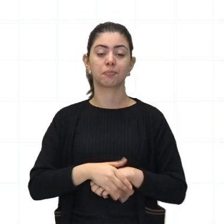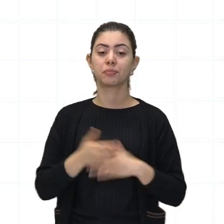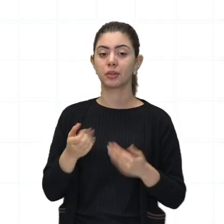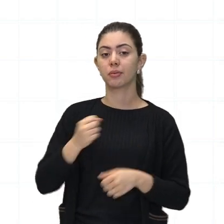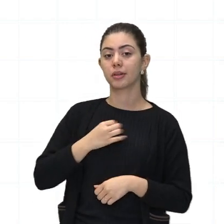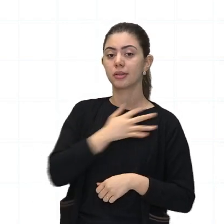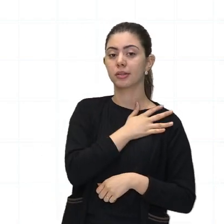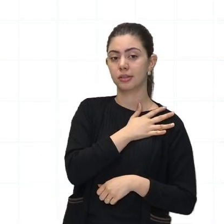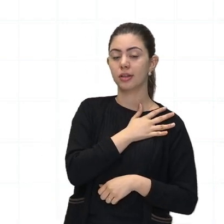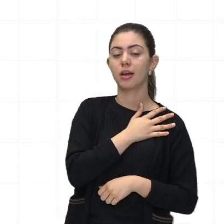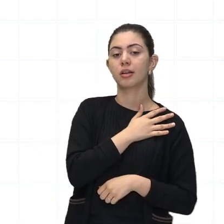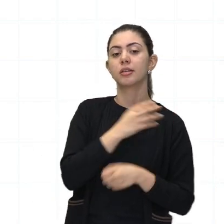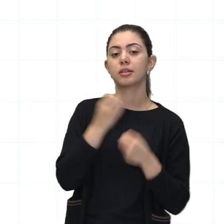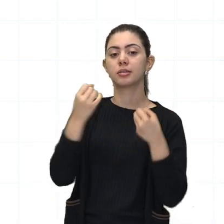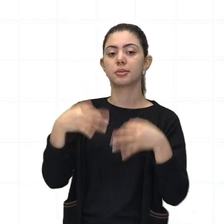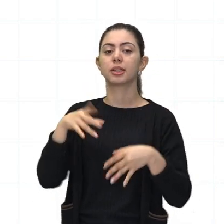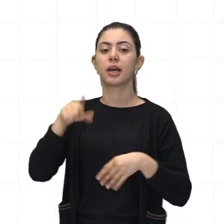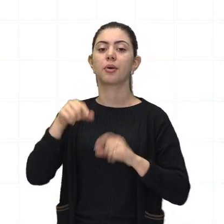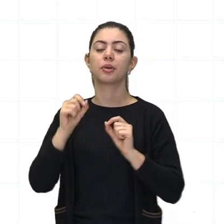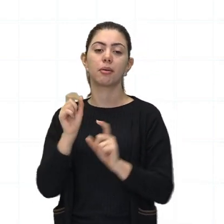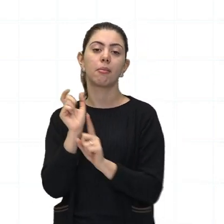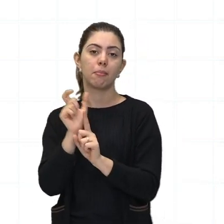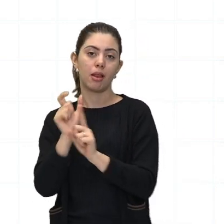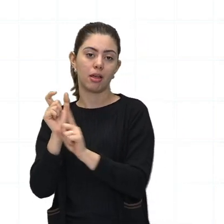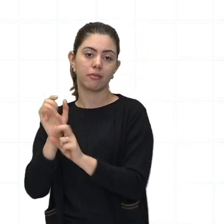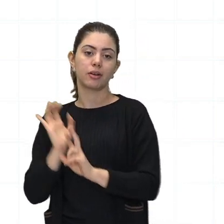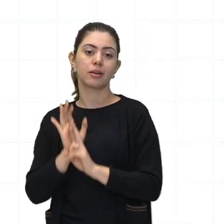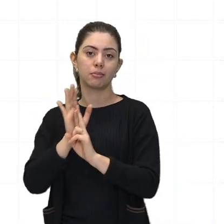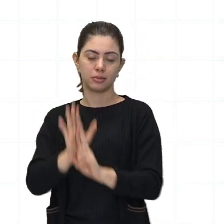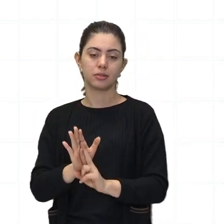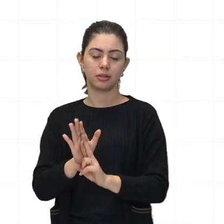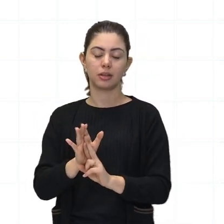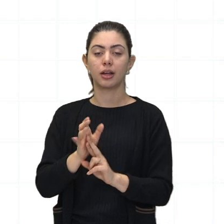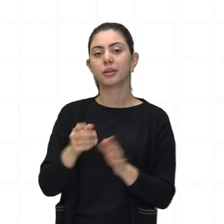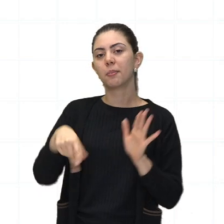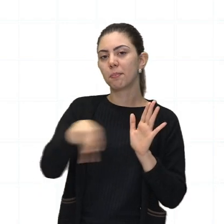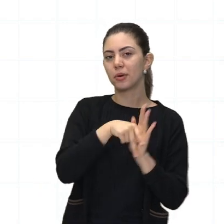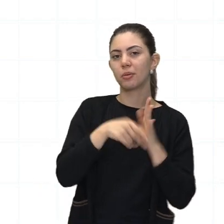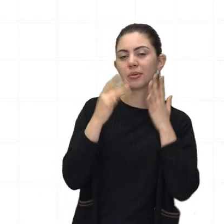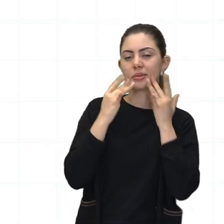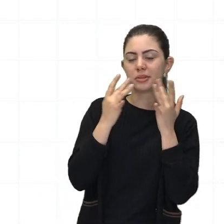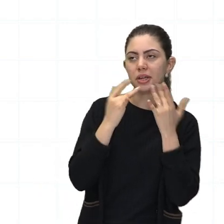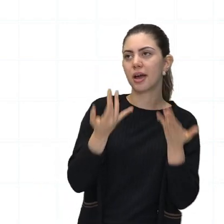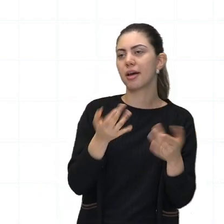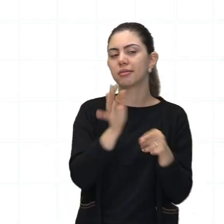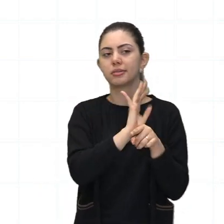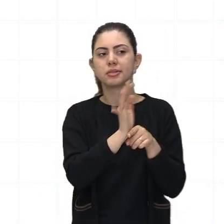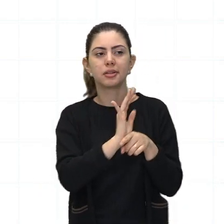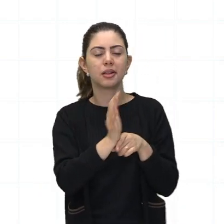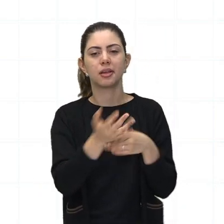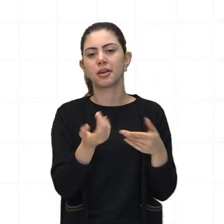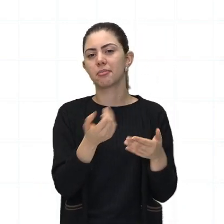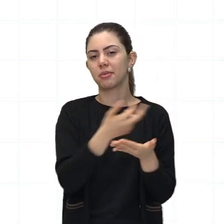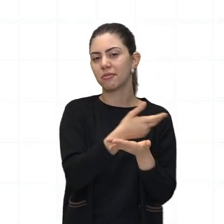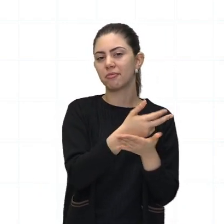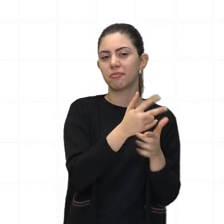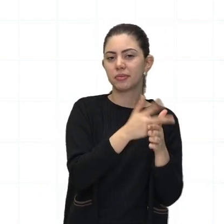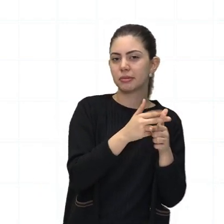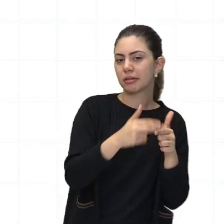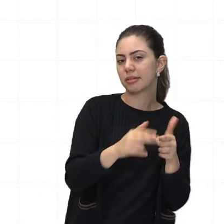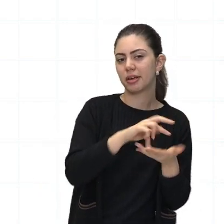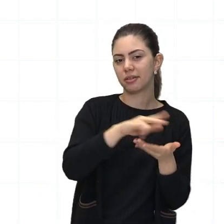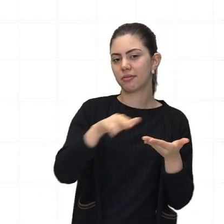palavra representada. A representação é uma característica própria do teatro, do cinema, das novelas, que a gente já